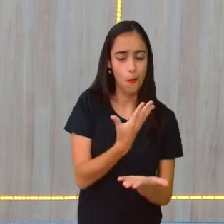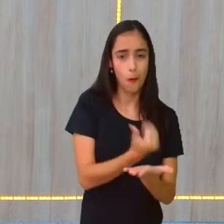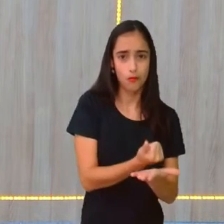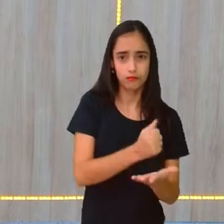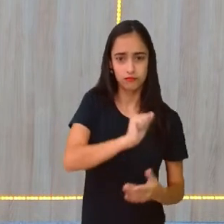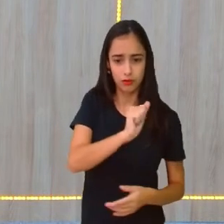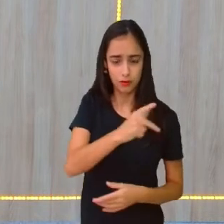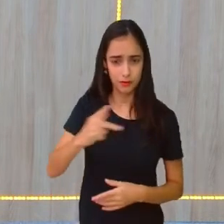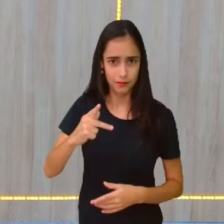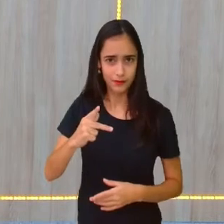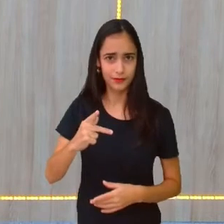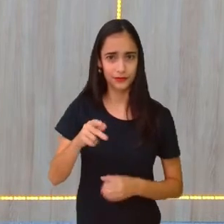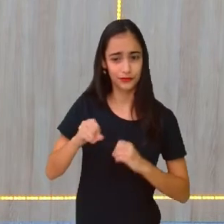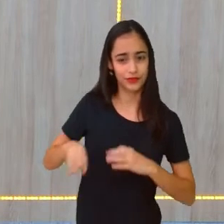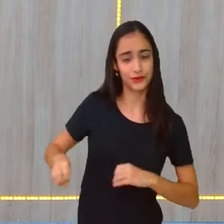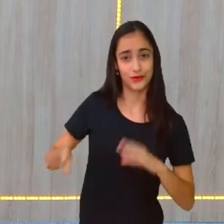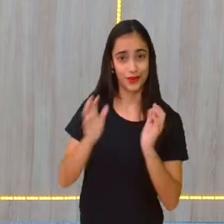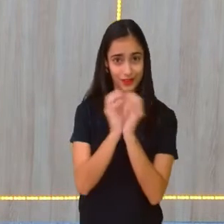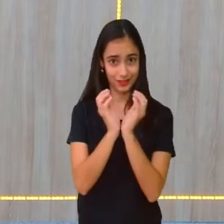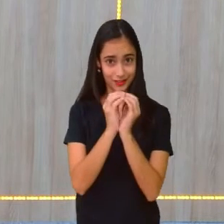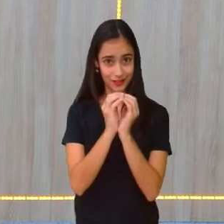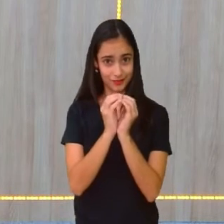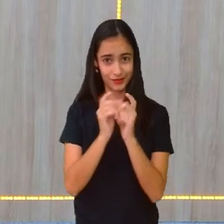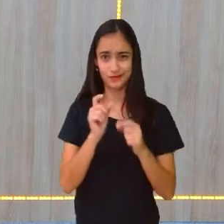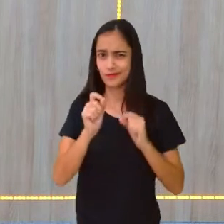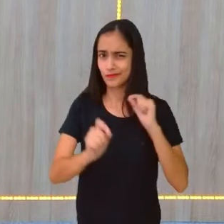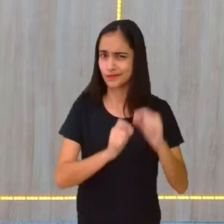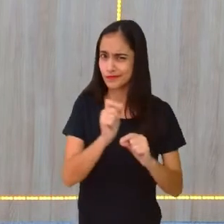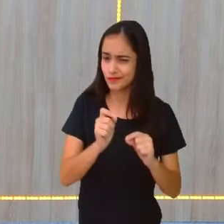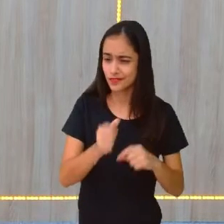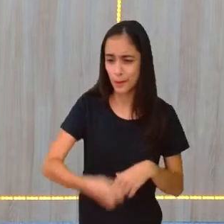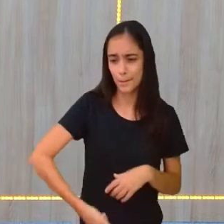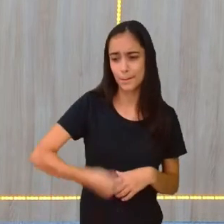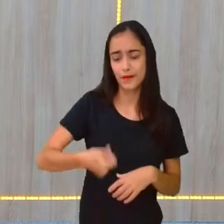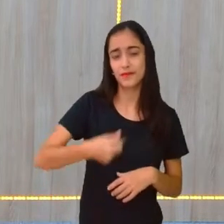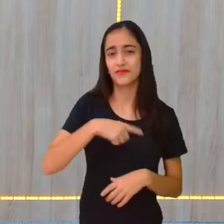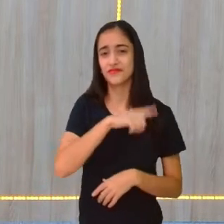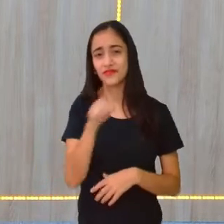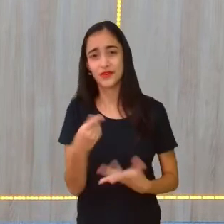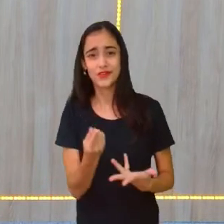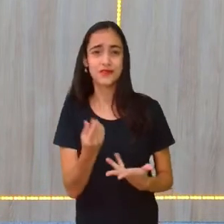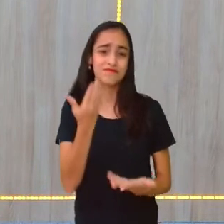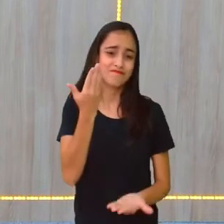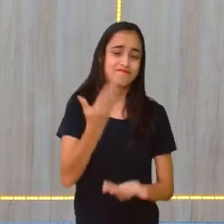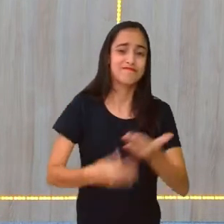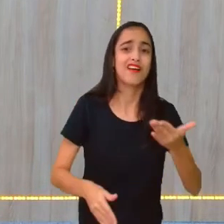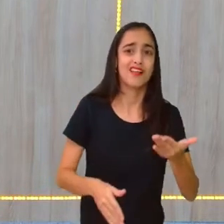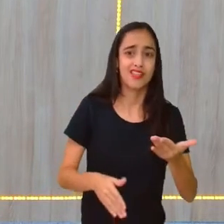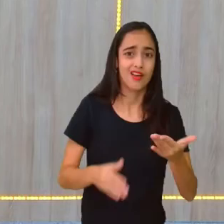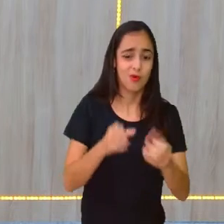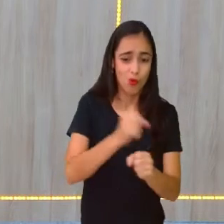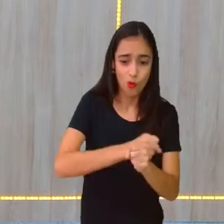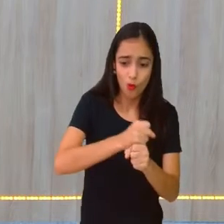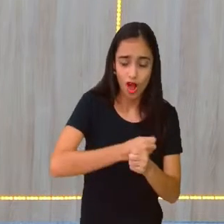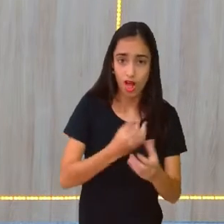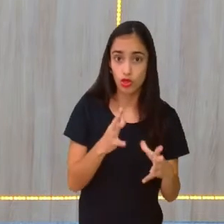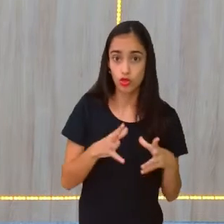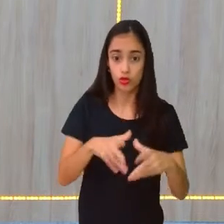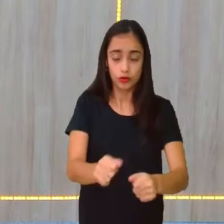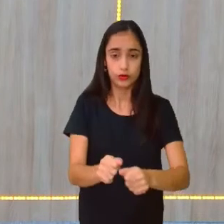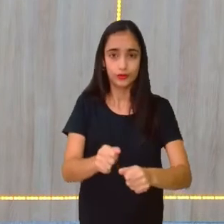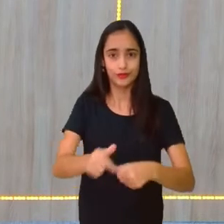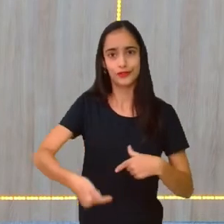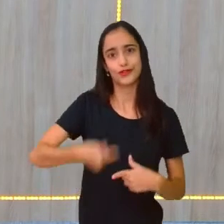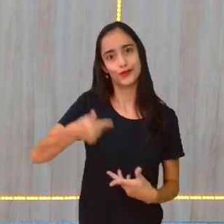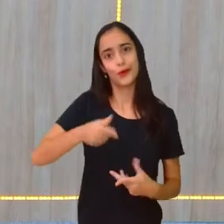Educa Recife, é sinal, primeiro, que você se abestalhou o ano todinho. E segundo, que você ainda